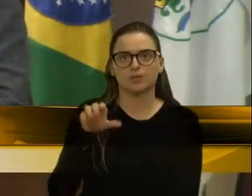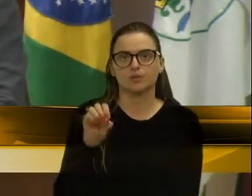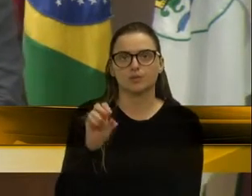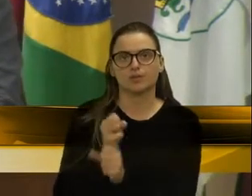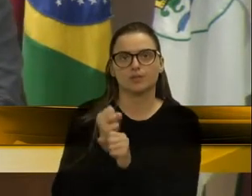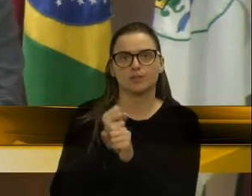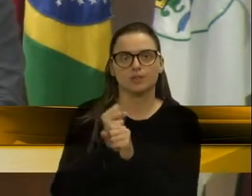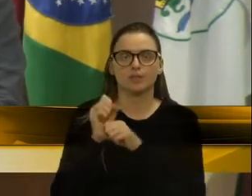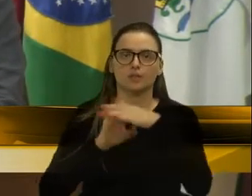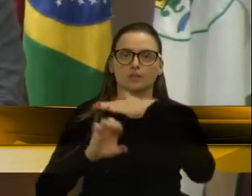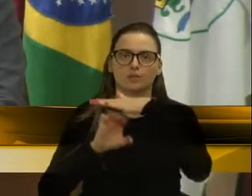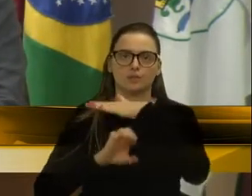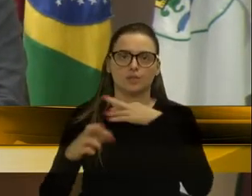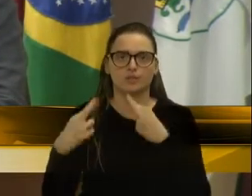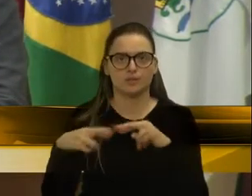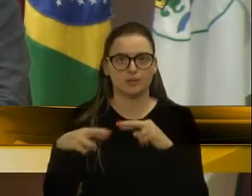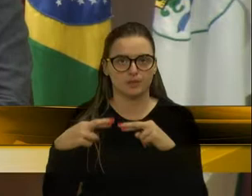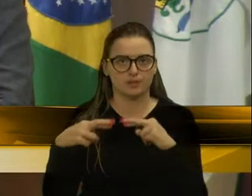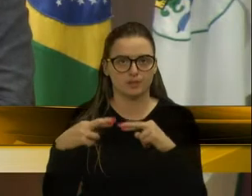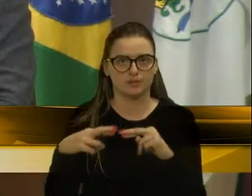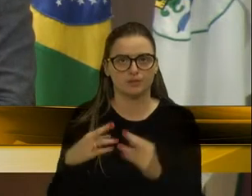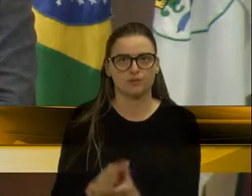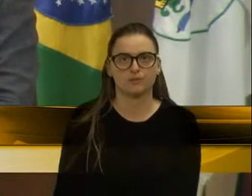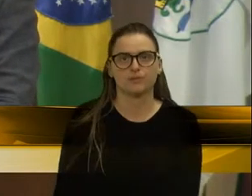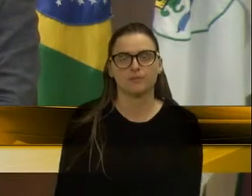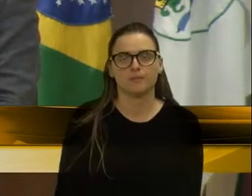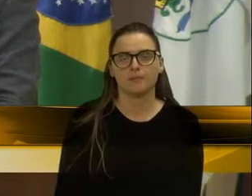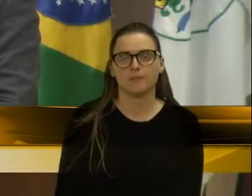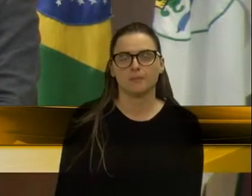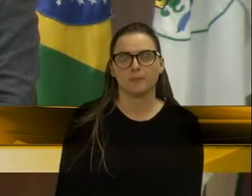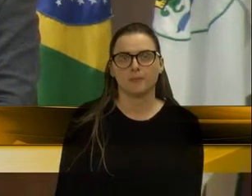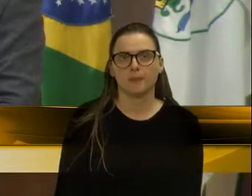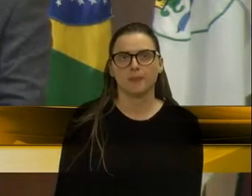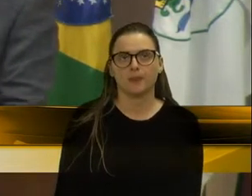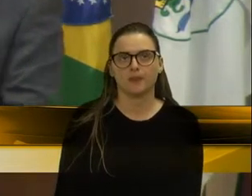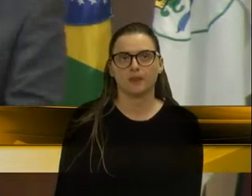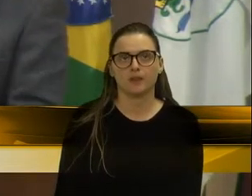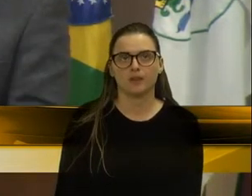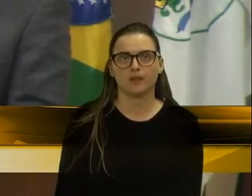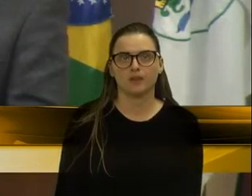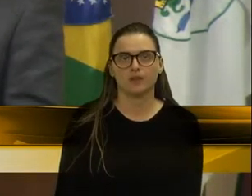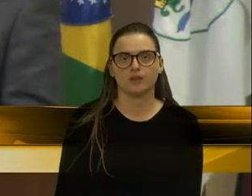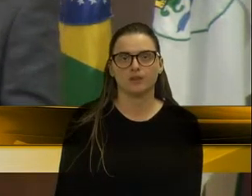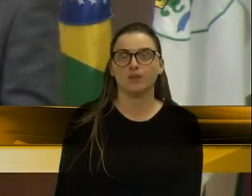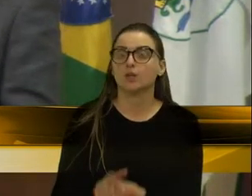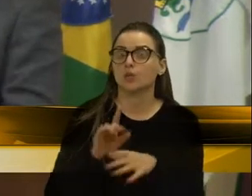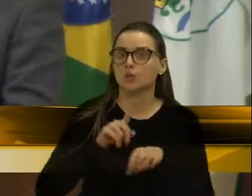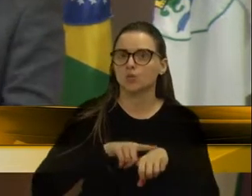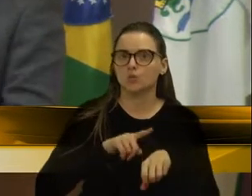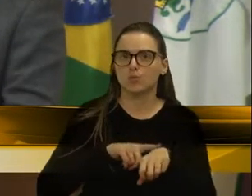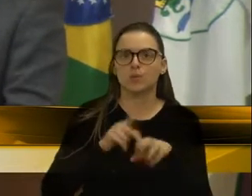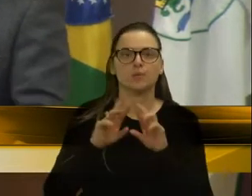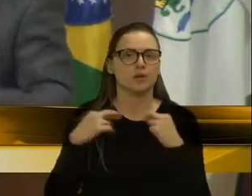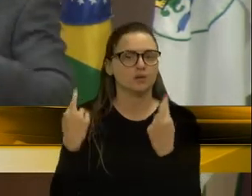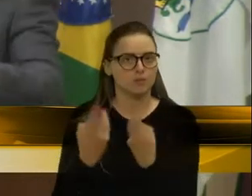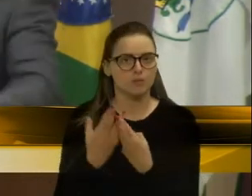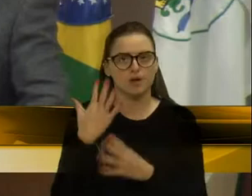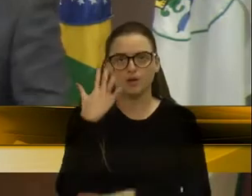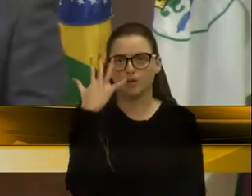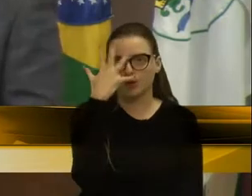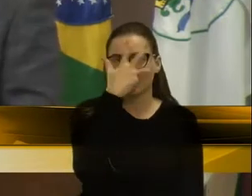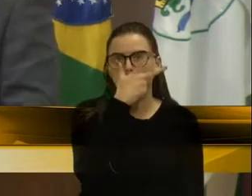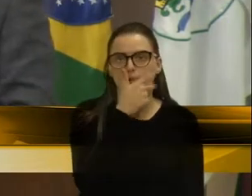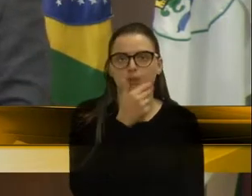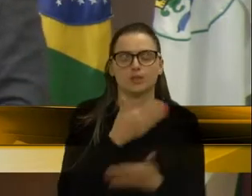empresas randon onde na ocasião foi uma uma sessão muito bonita em que todos os